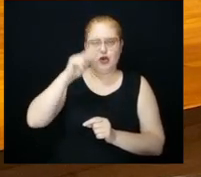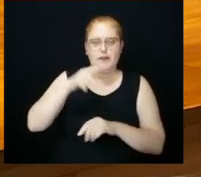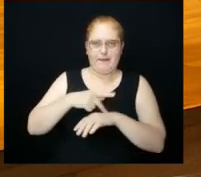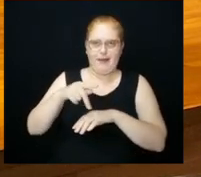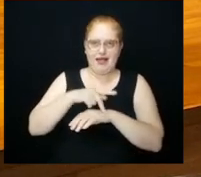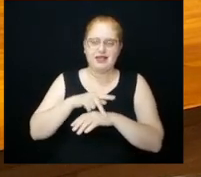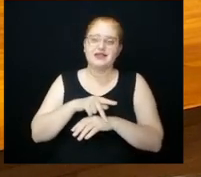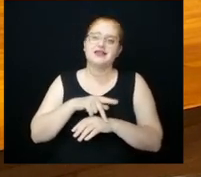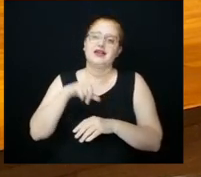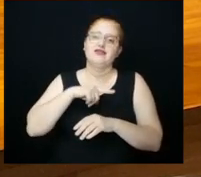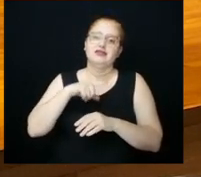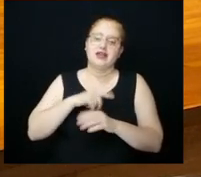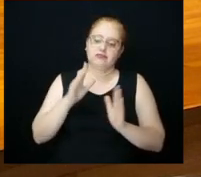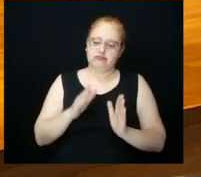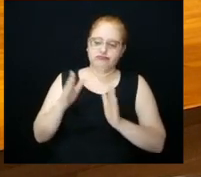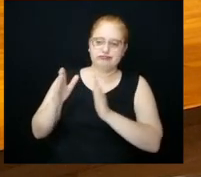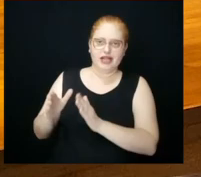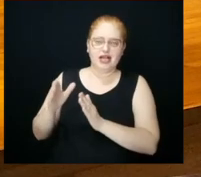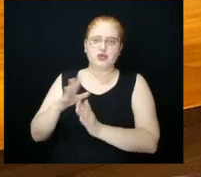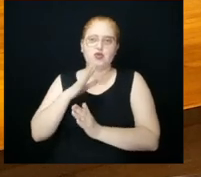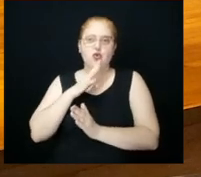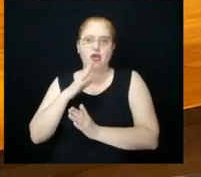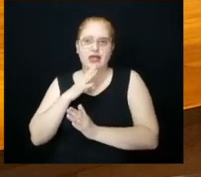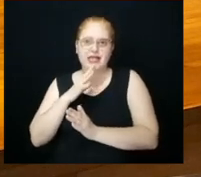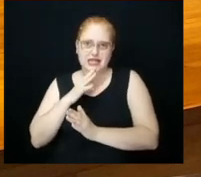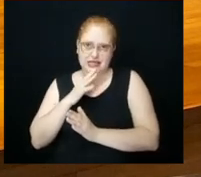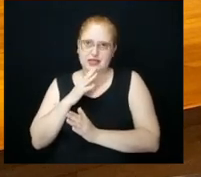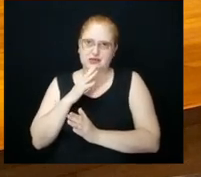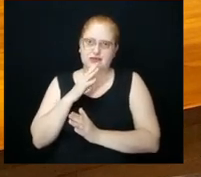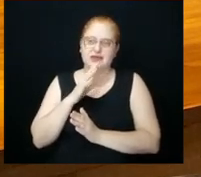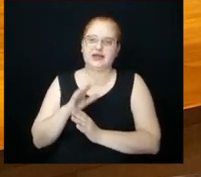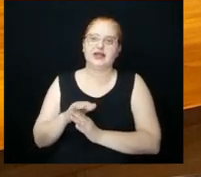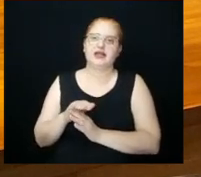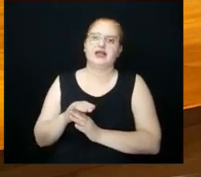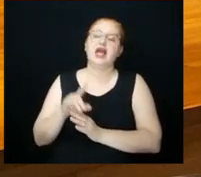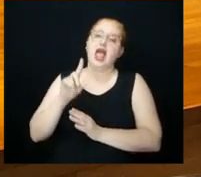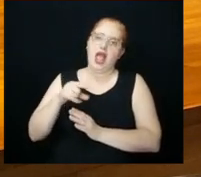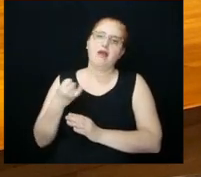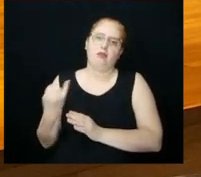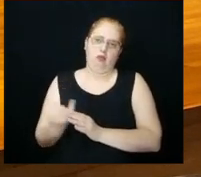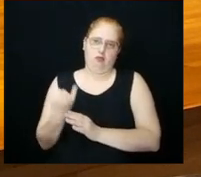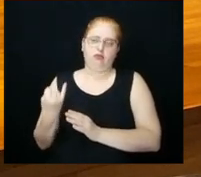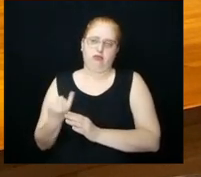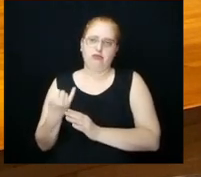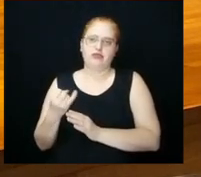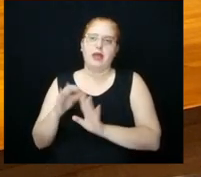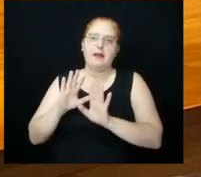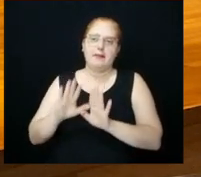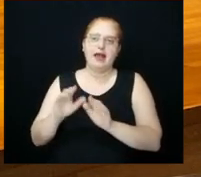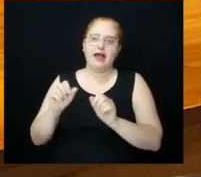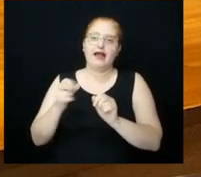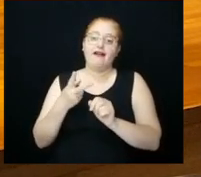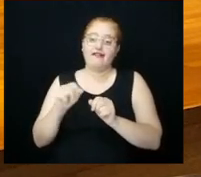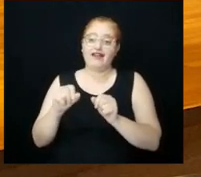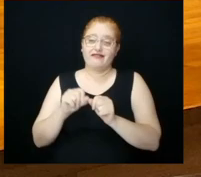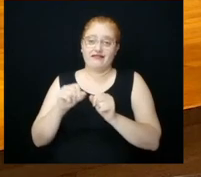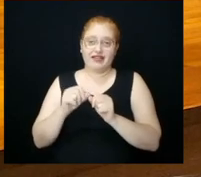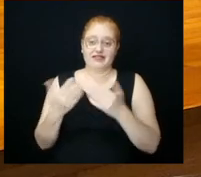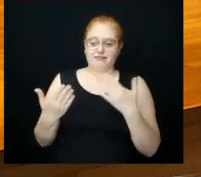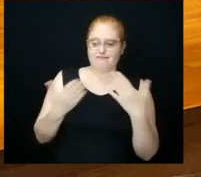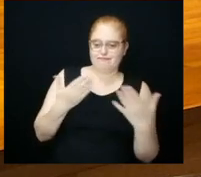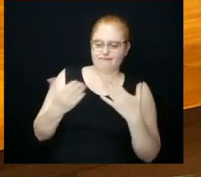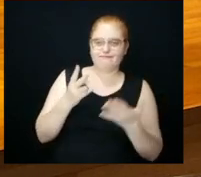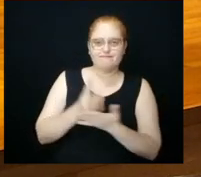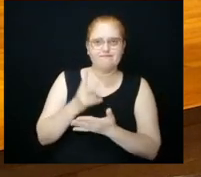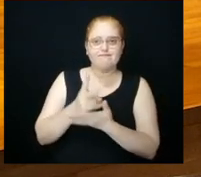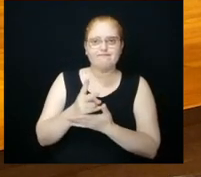aí a gente vai ter aquele lado que é o lado mais conhecido para situar, não menos importante, mas ela vai fazer esse paralelo o tempo inteiro,